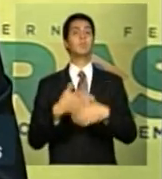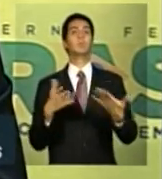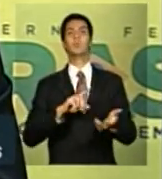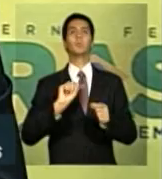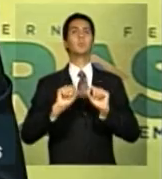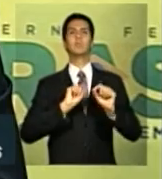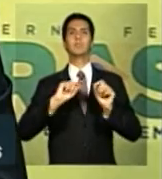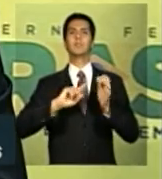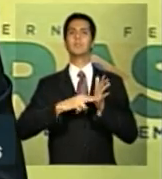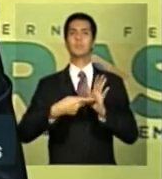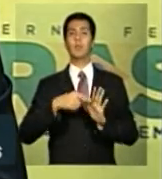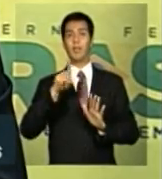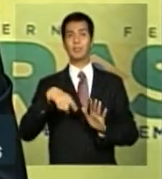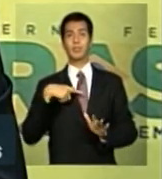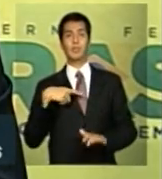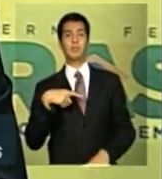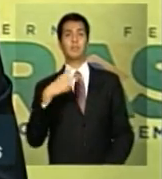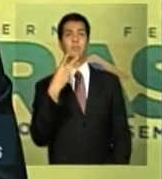3.427 obras.